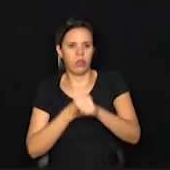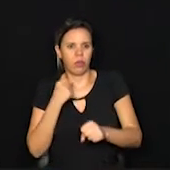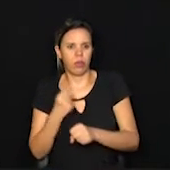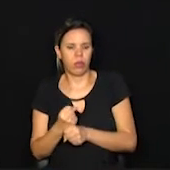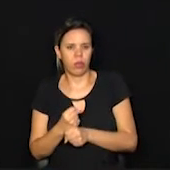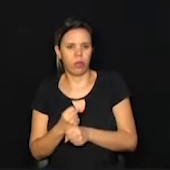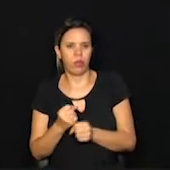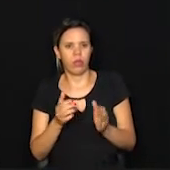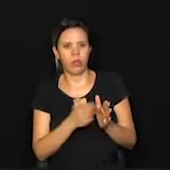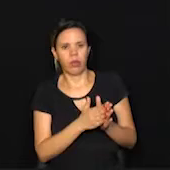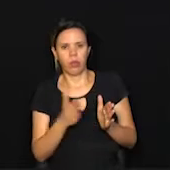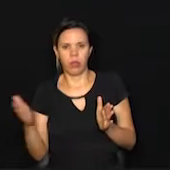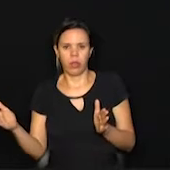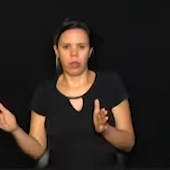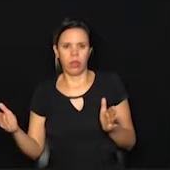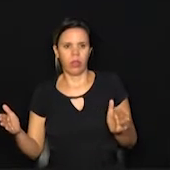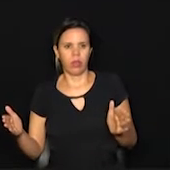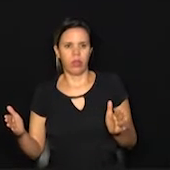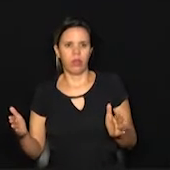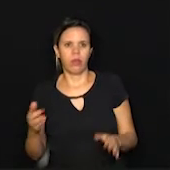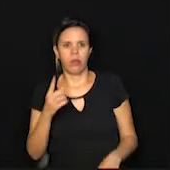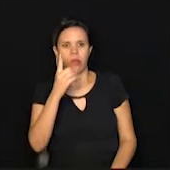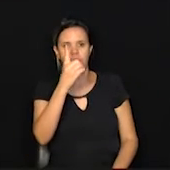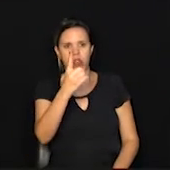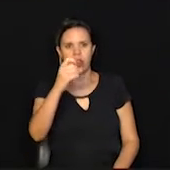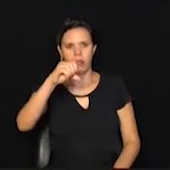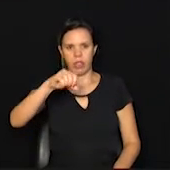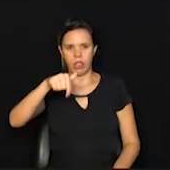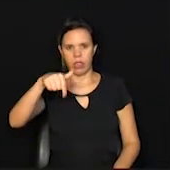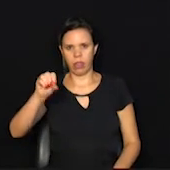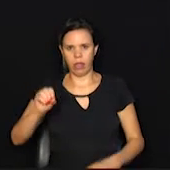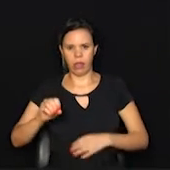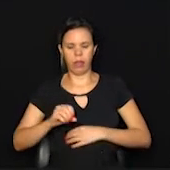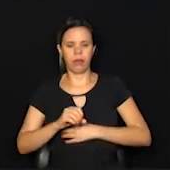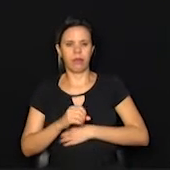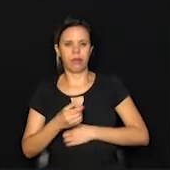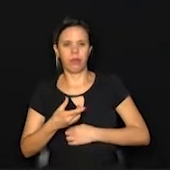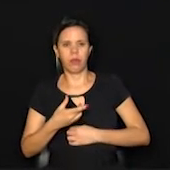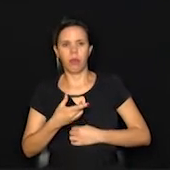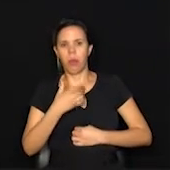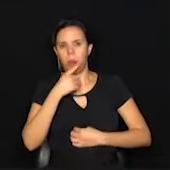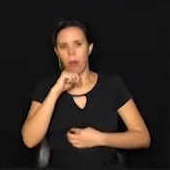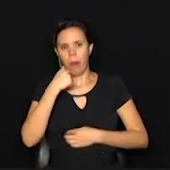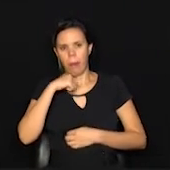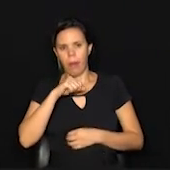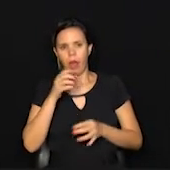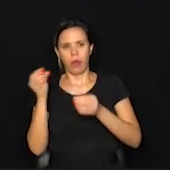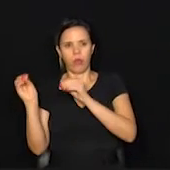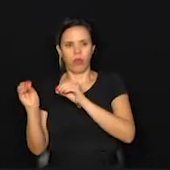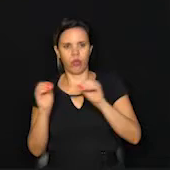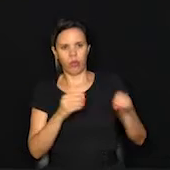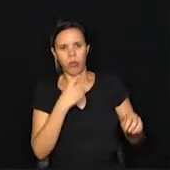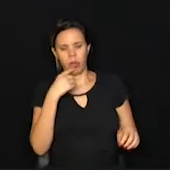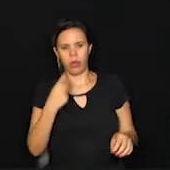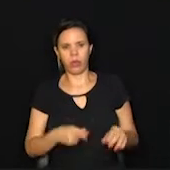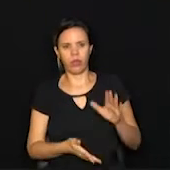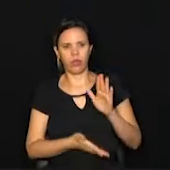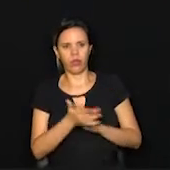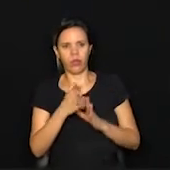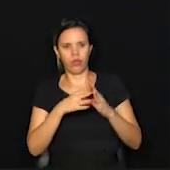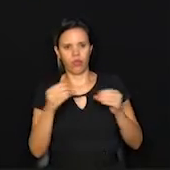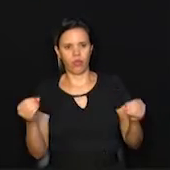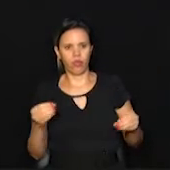no período né da Instagram militar assim 1970 e meus pais tiveram que ir embora para Campinas fugido da